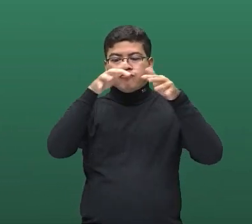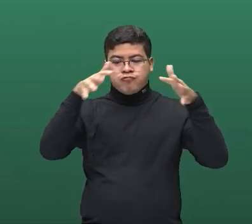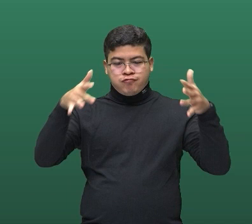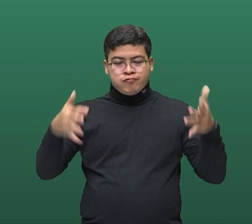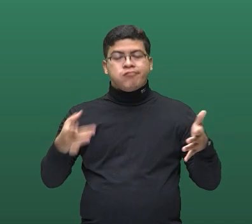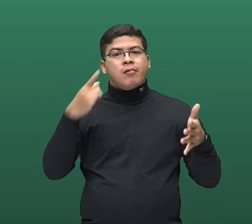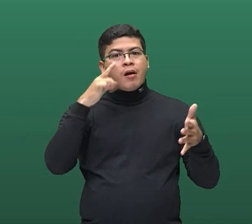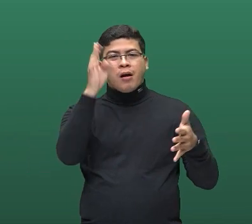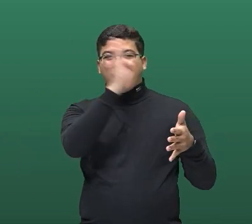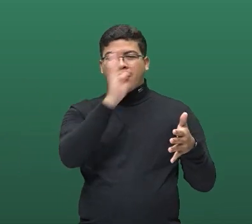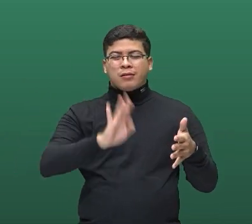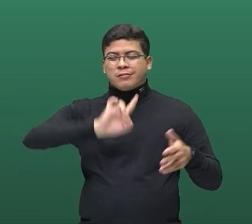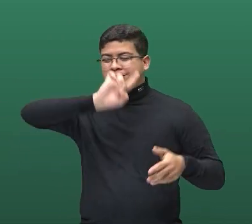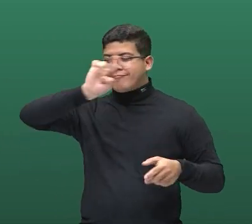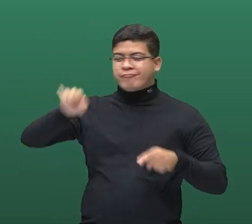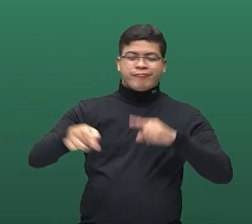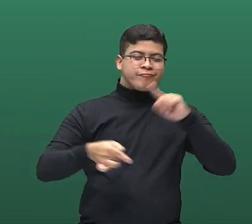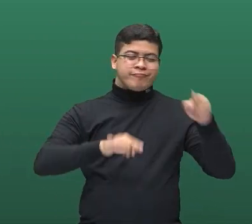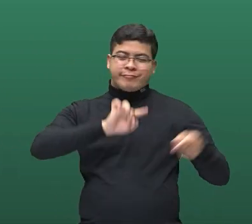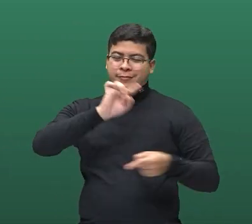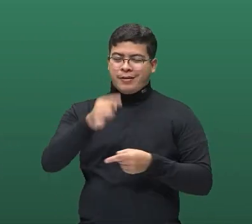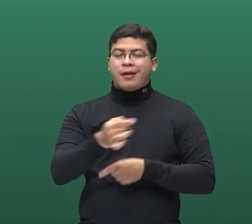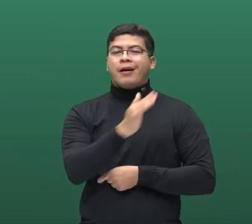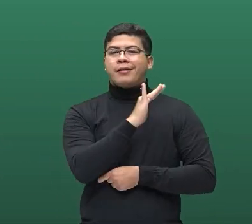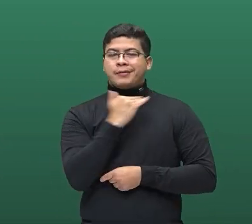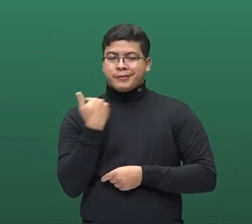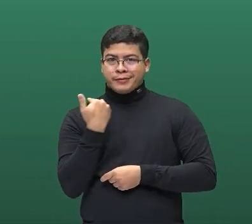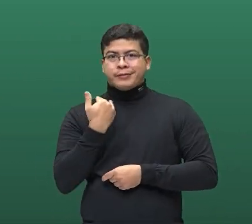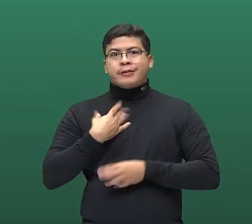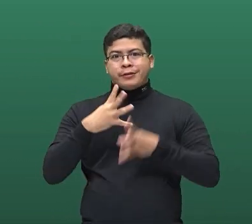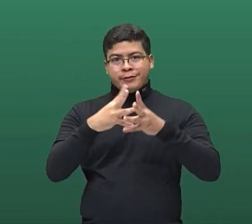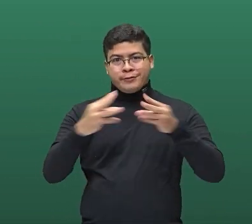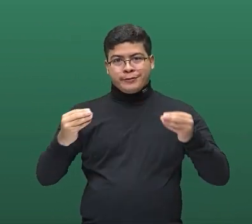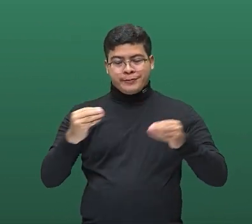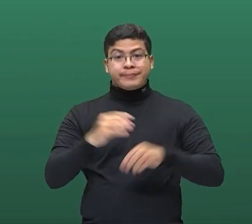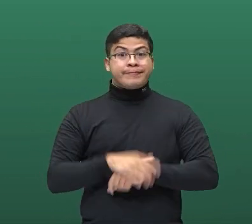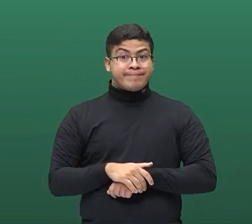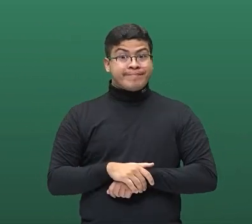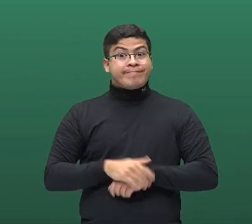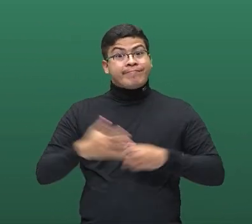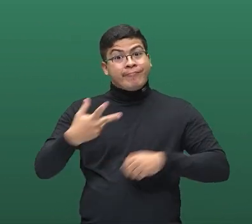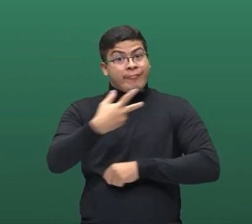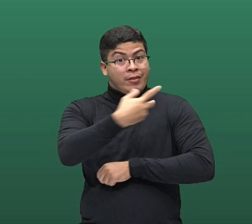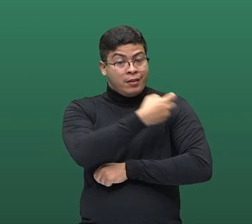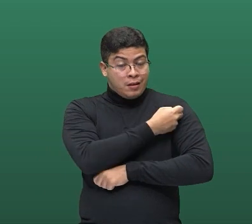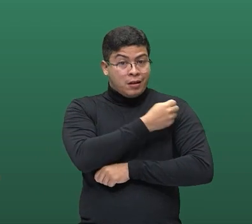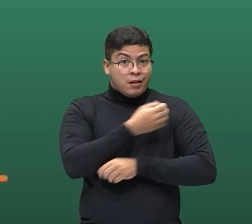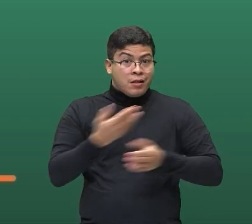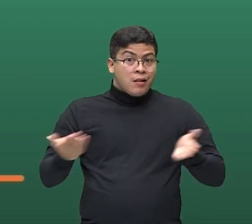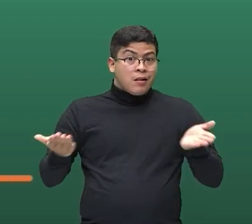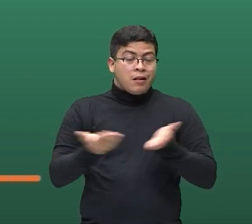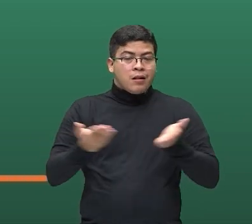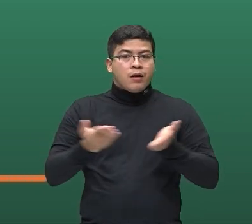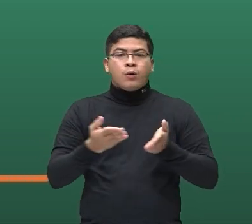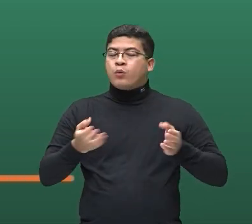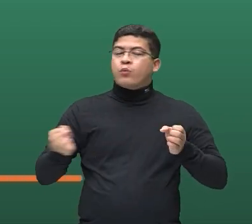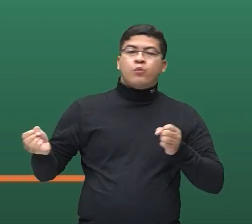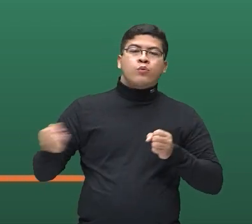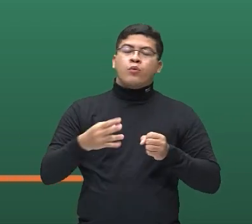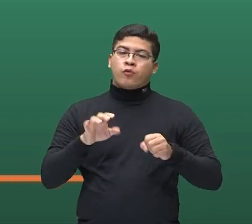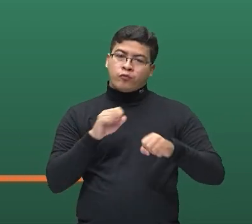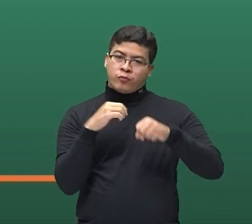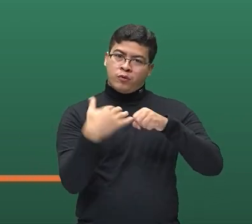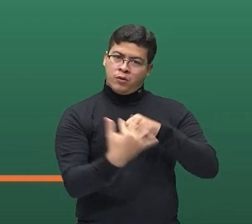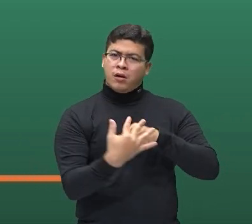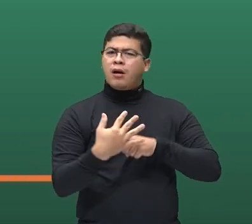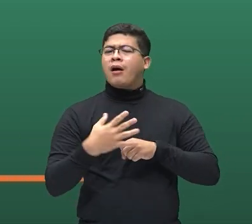infelizmente, levou centenas de milhares de vidas de brasileiros. A vacina contra a doença causada pelo novo coronavírus é